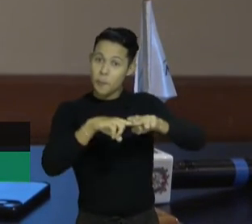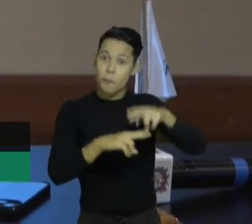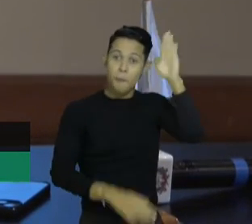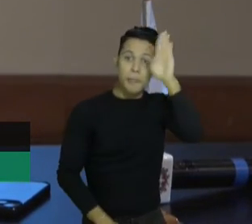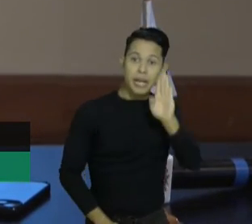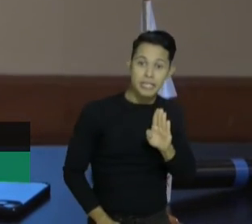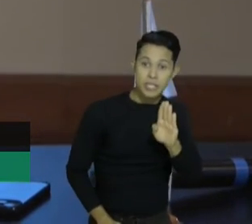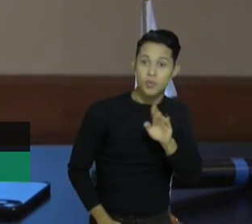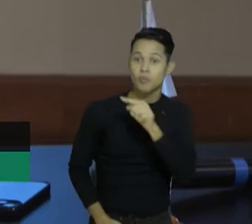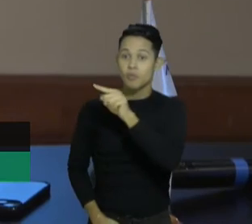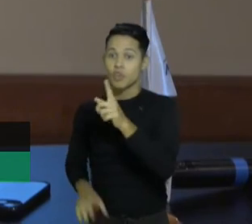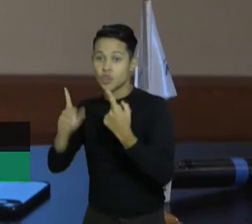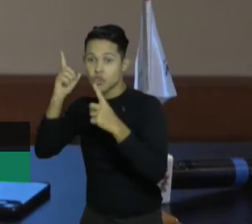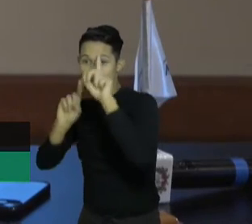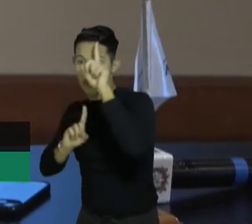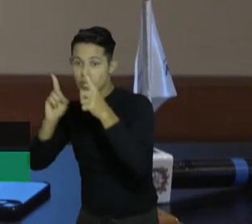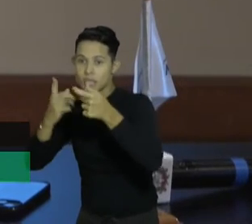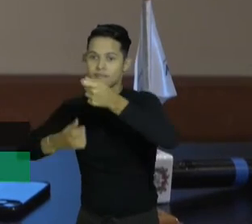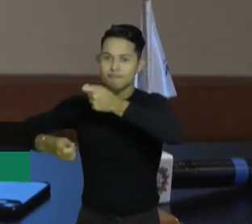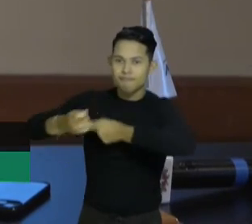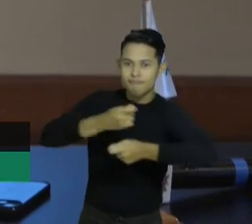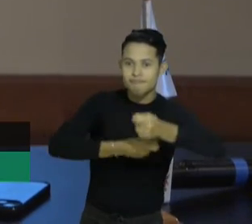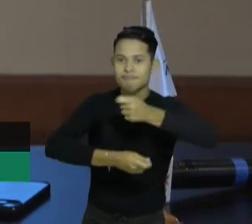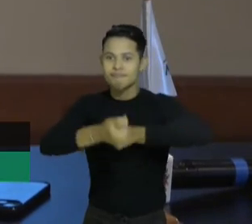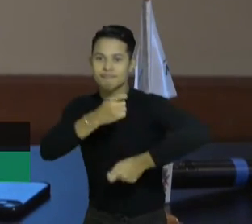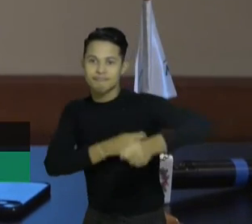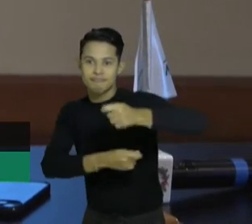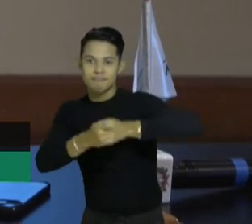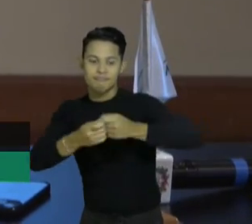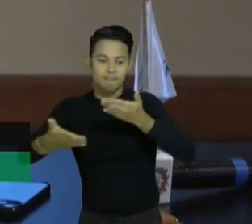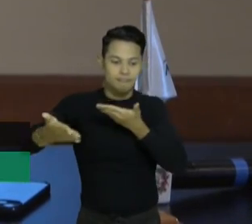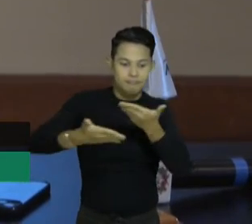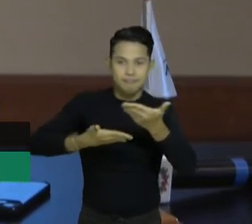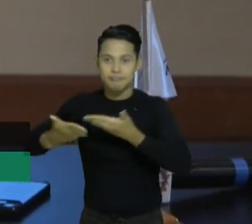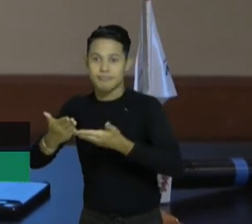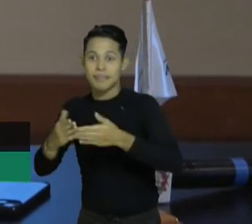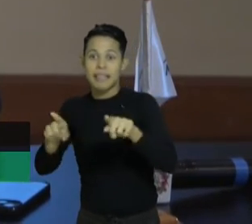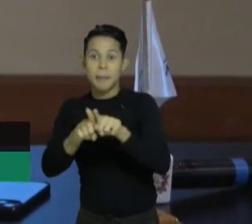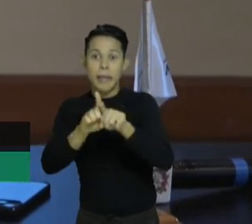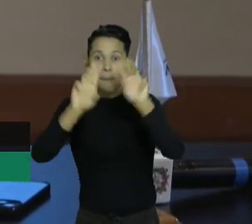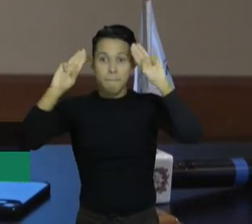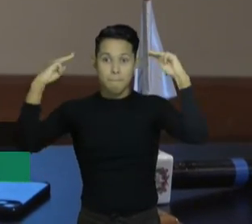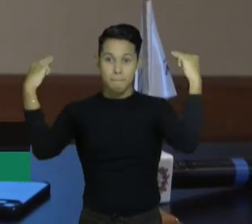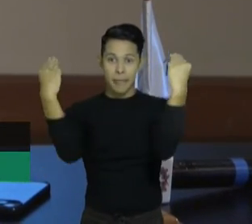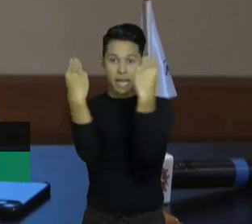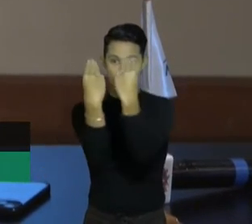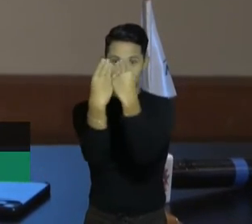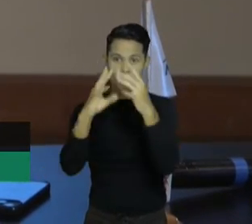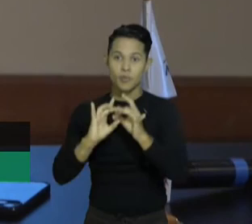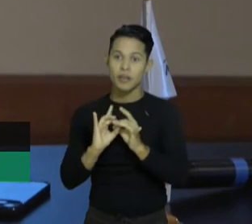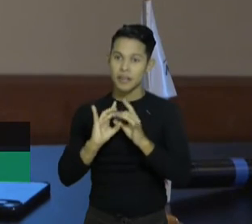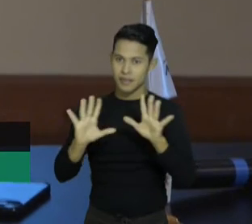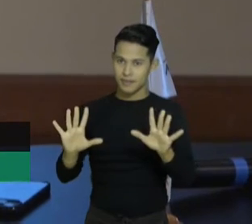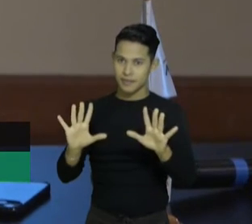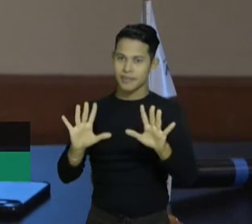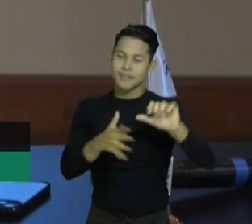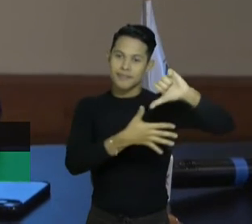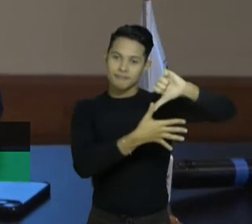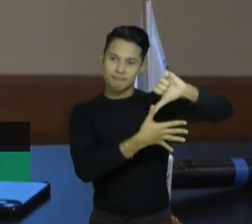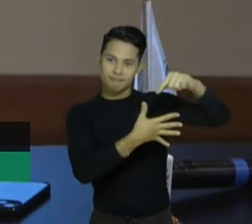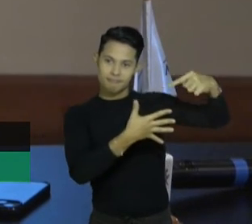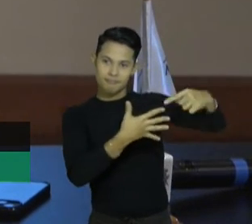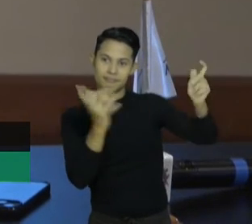chile por exemplo né tá negociando um com o México Então no âmbito latino-americano sim é possível